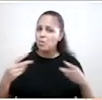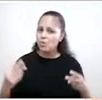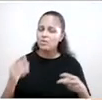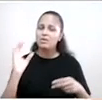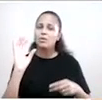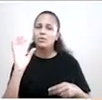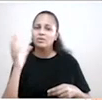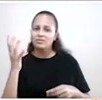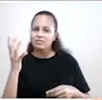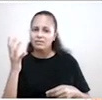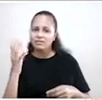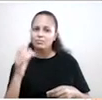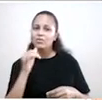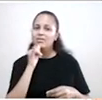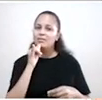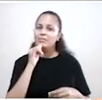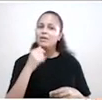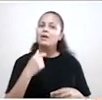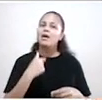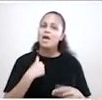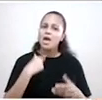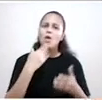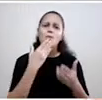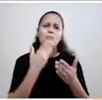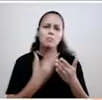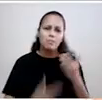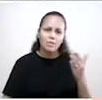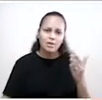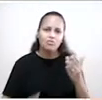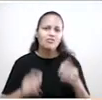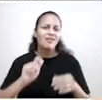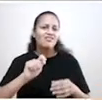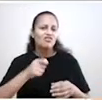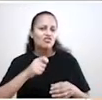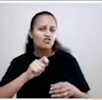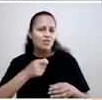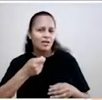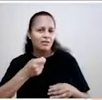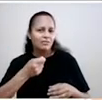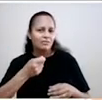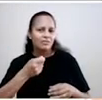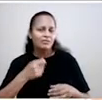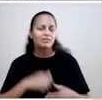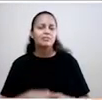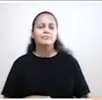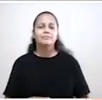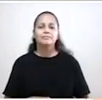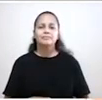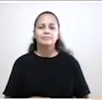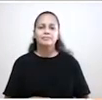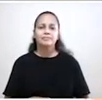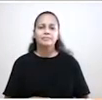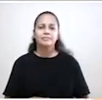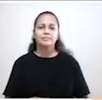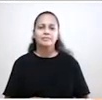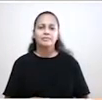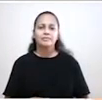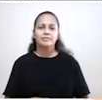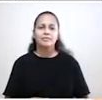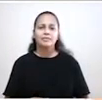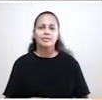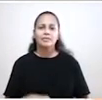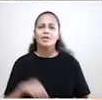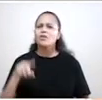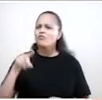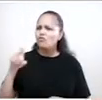acontecido. Eu tenho perdido as minhas chaves. You have eaten a lot of pizza. Você